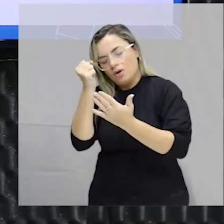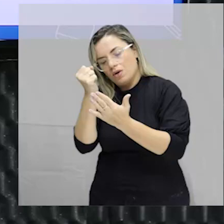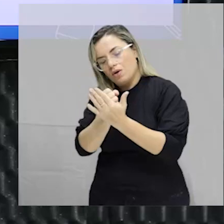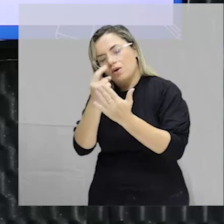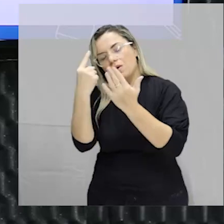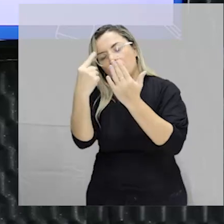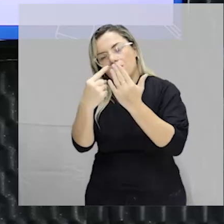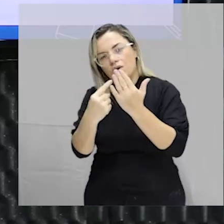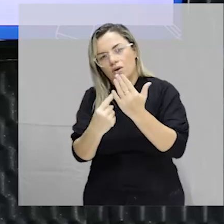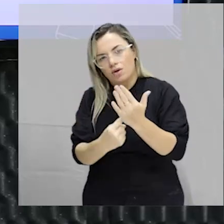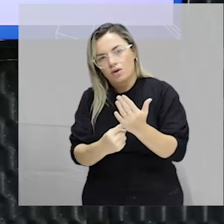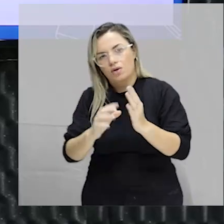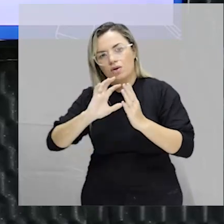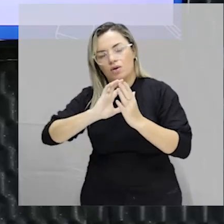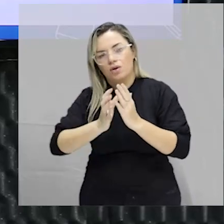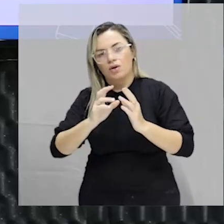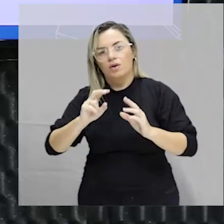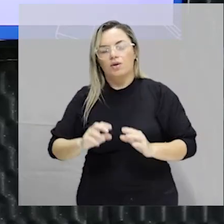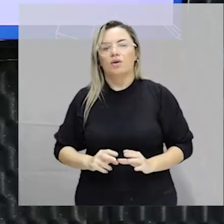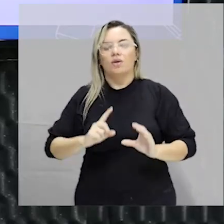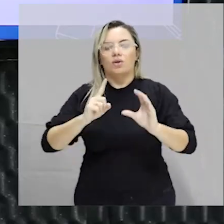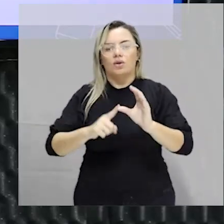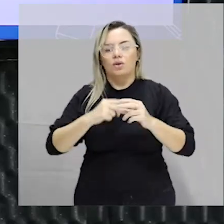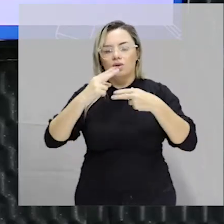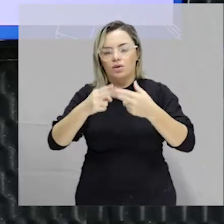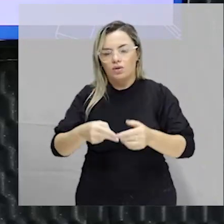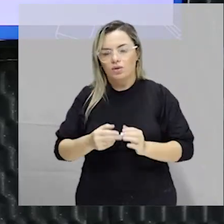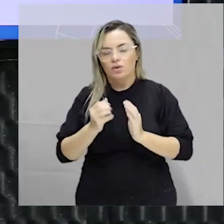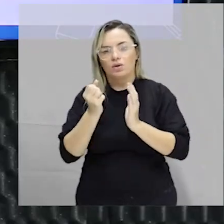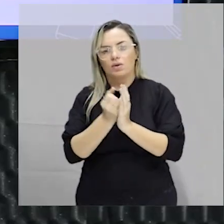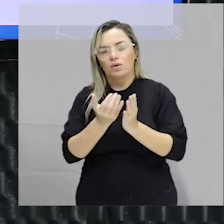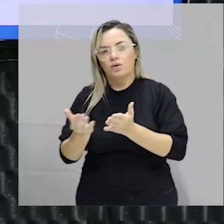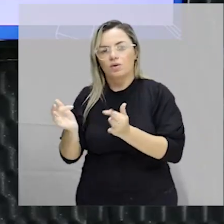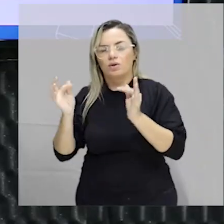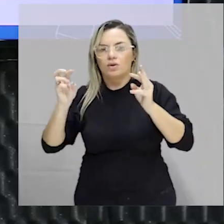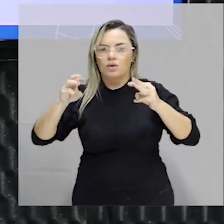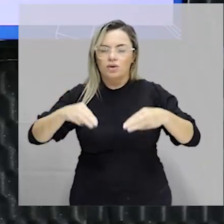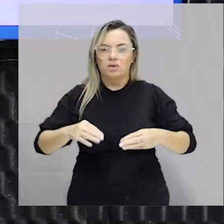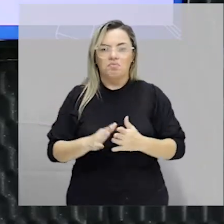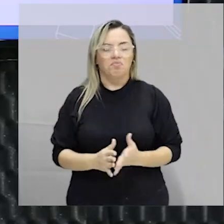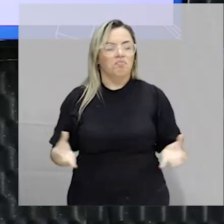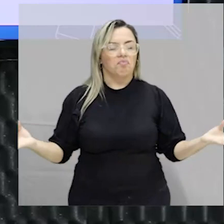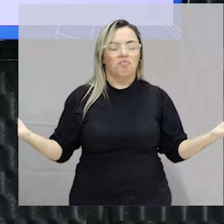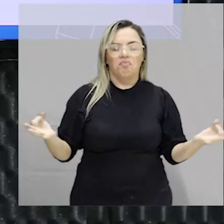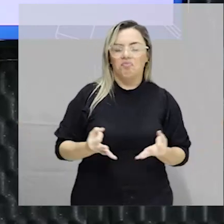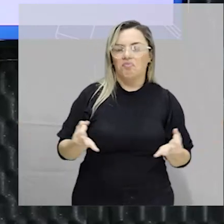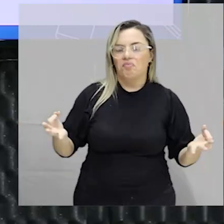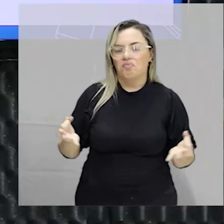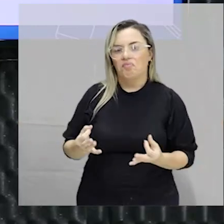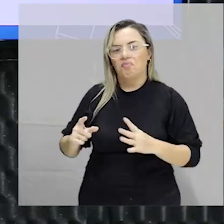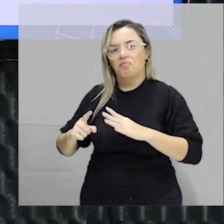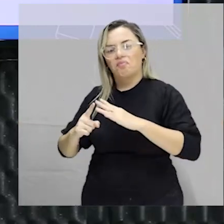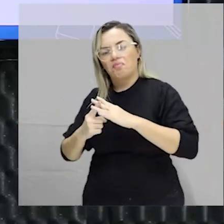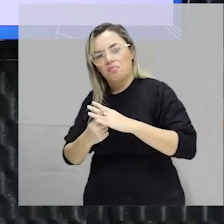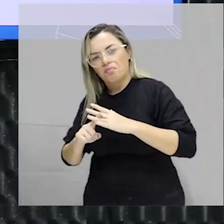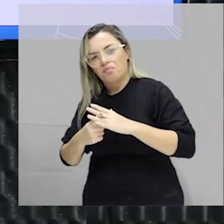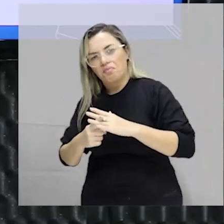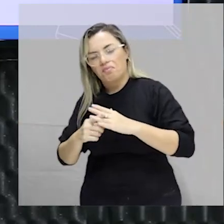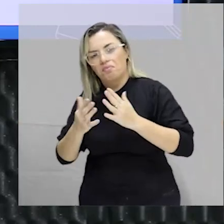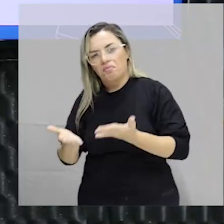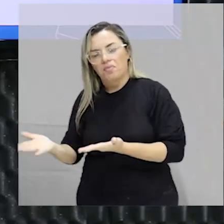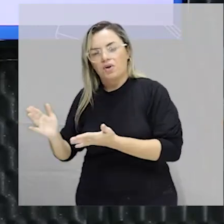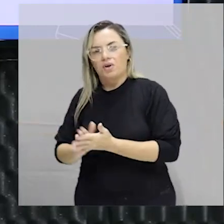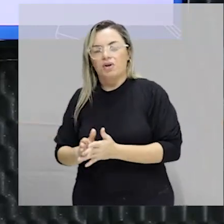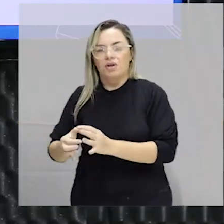O comunismo seria a etapa final. Ou seja, a forma perfeita do socialismo, segundo Marx e Engels, de acordo com os